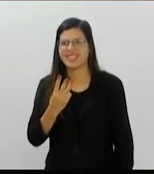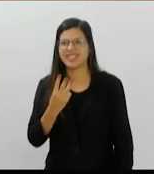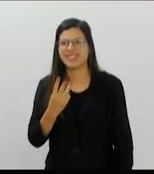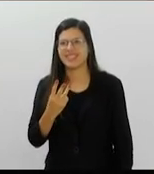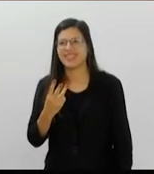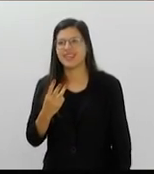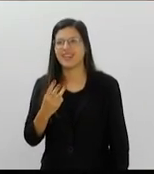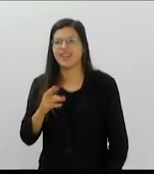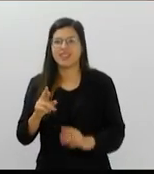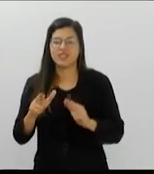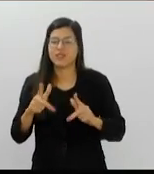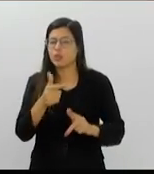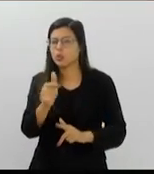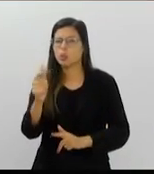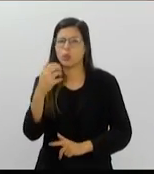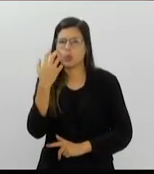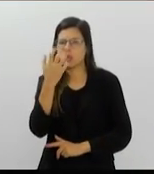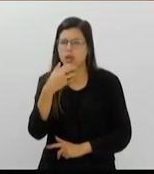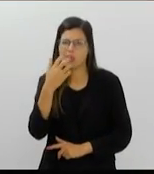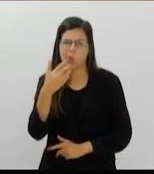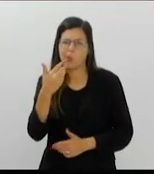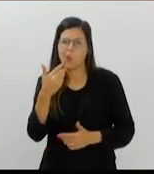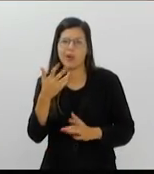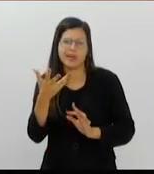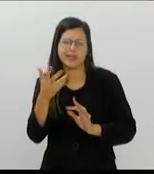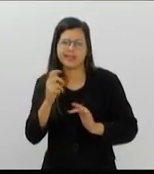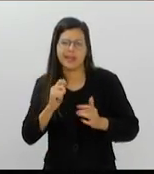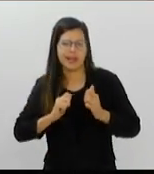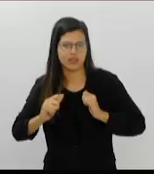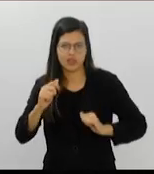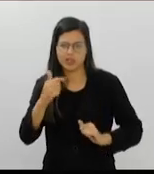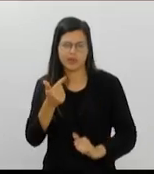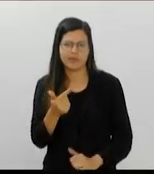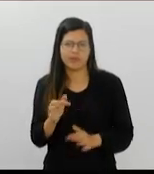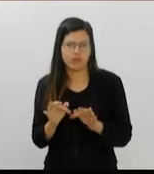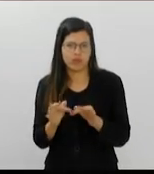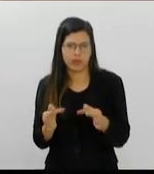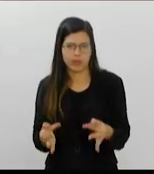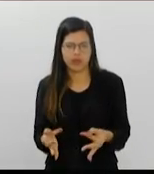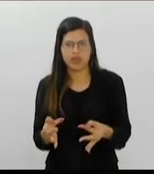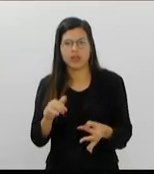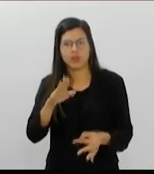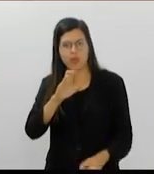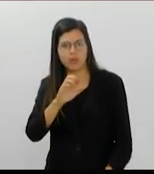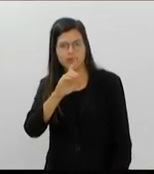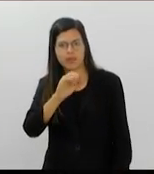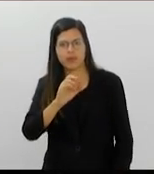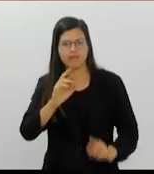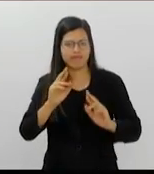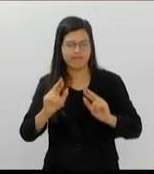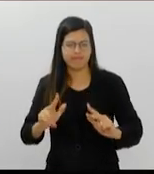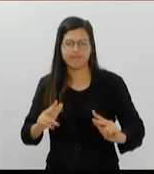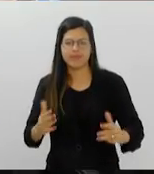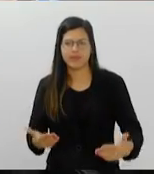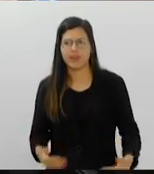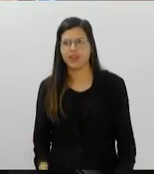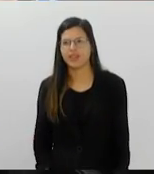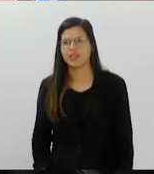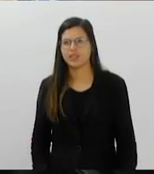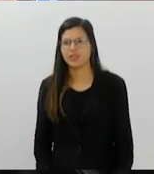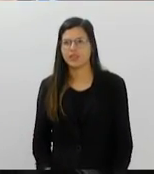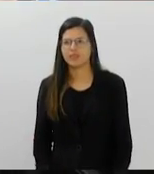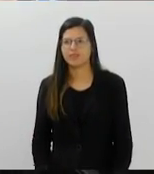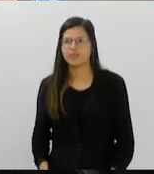artistas que não chegam aos pés dele e não são humildes. Belo não. Belo é uma pessoa sensacional, tem o meu apreço. Parabéns, presidente. Muito obrigado,